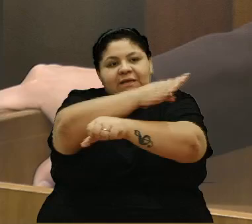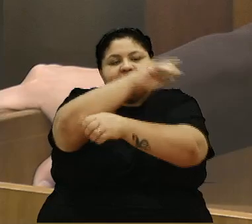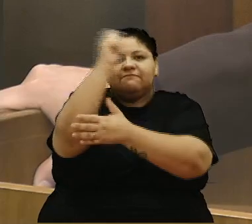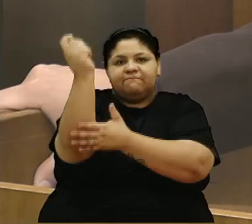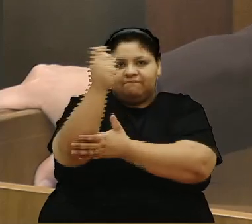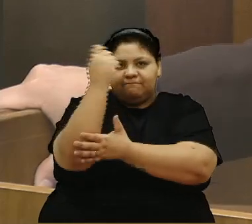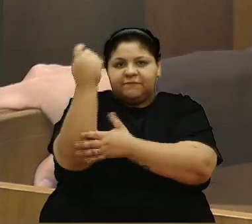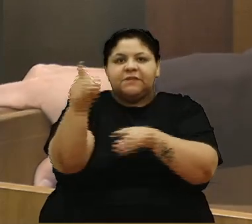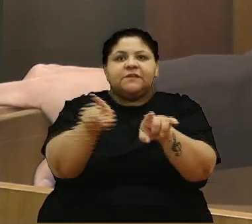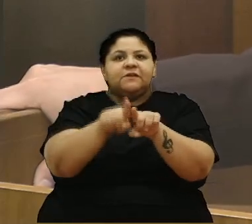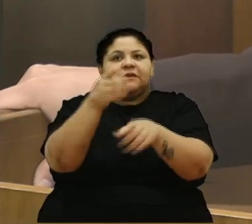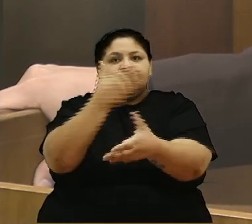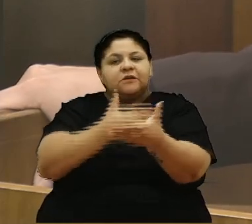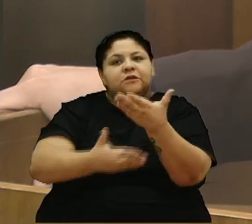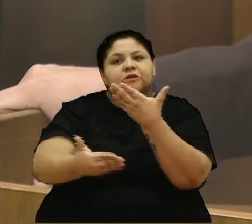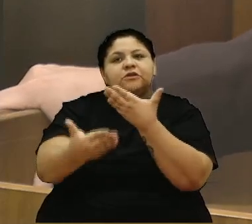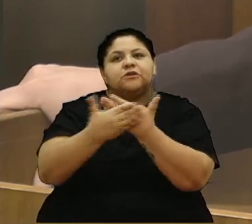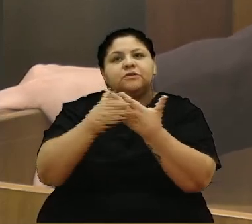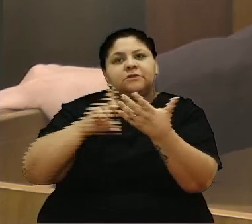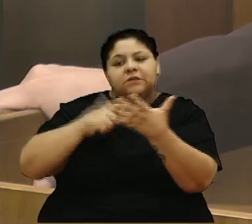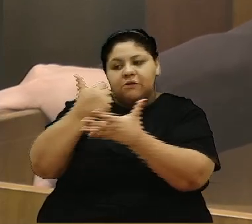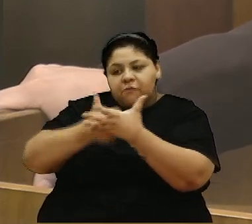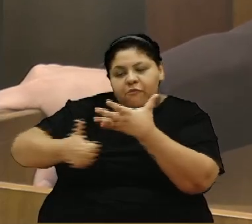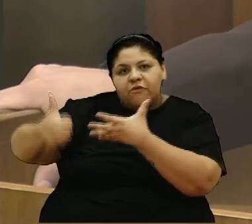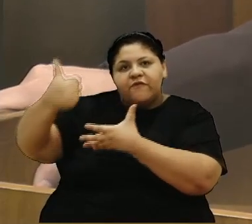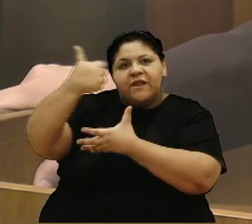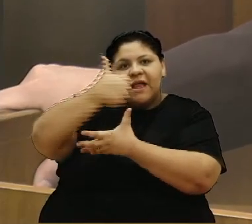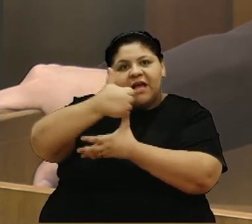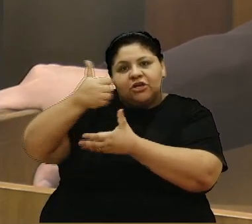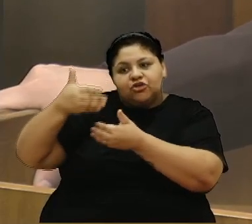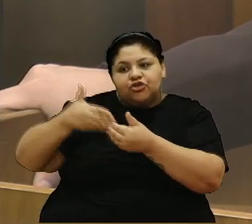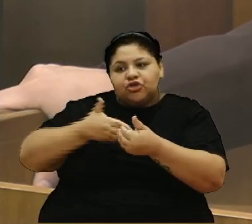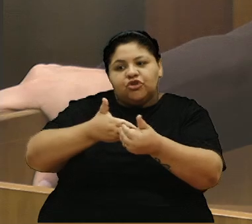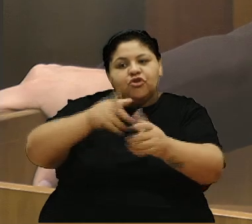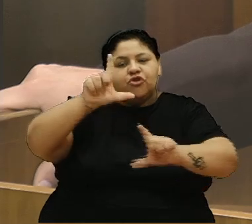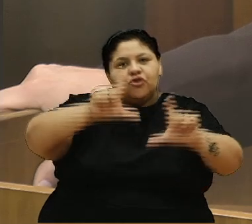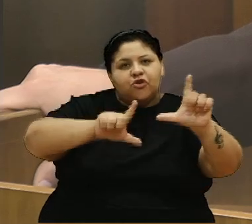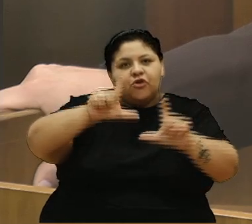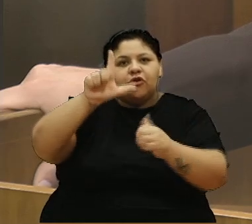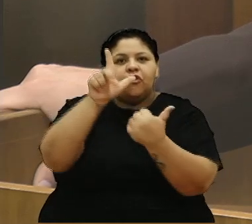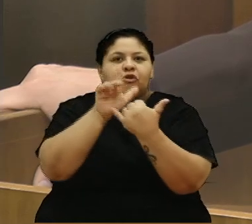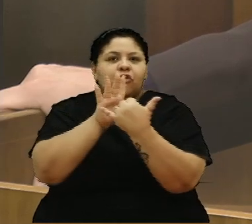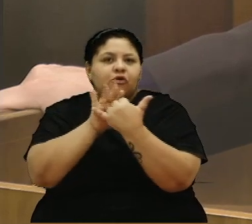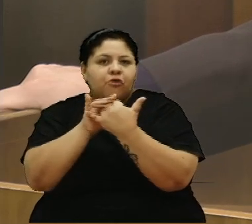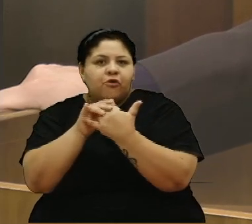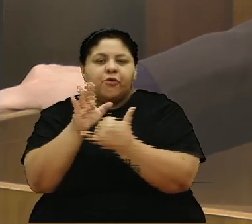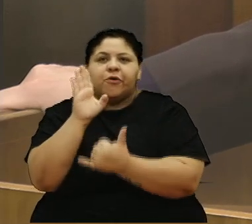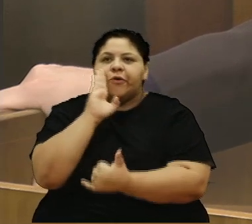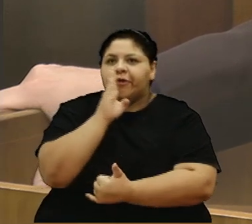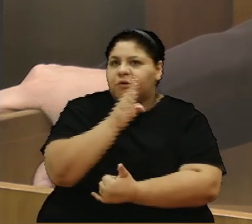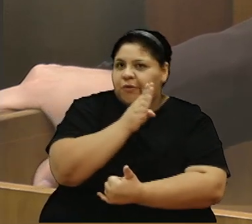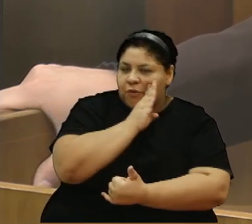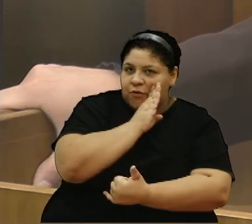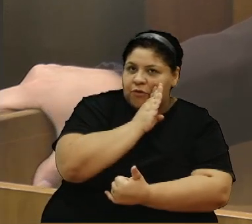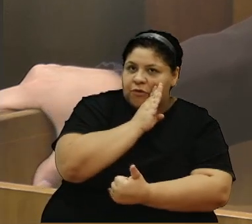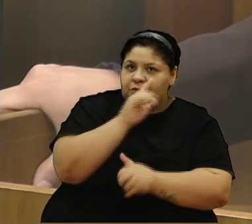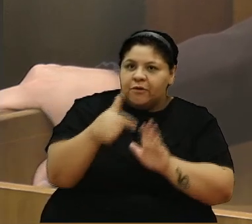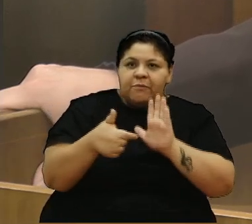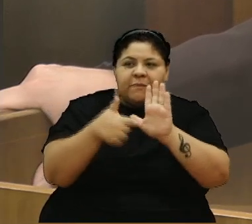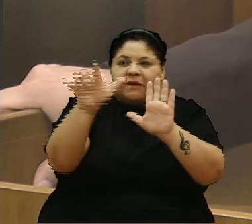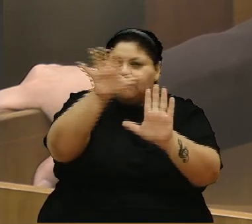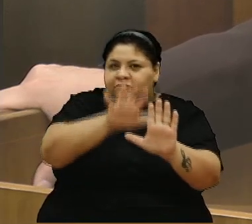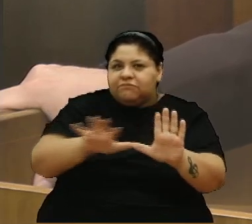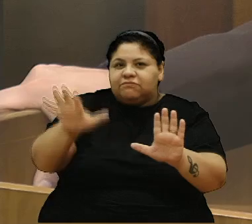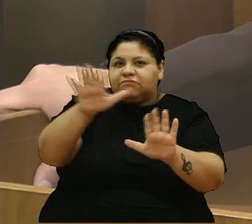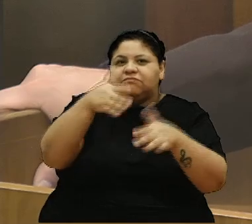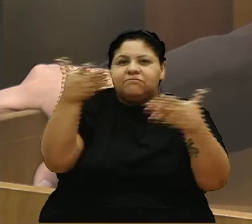e também a todos que têm o privilégio de acompanhar aí pela TV Câmara, pelo YouTube, pelo Facebook, que passa em rede nacional.